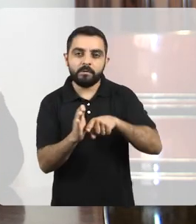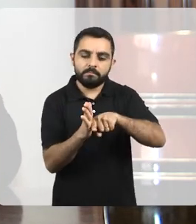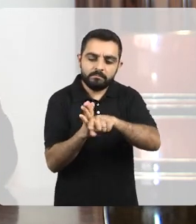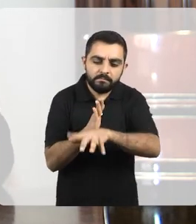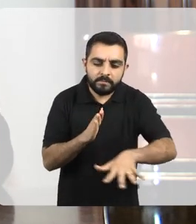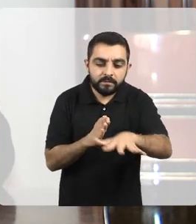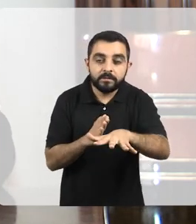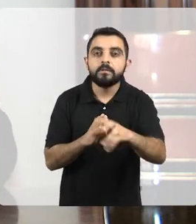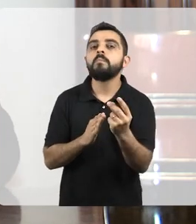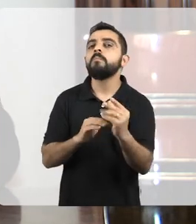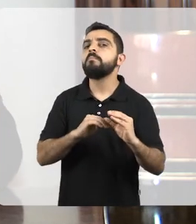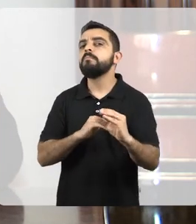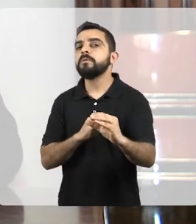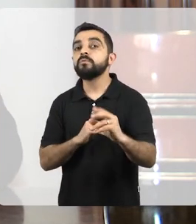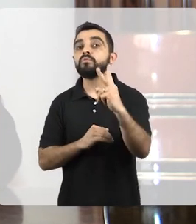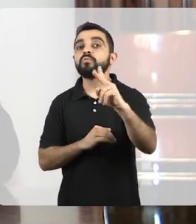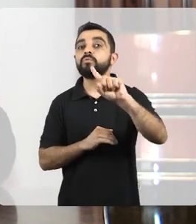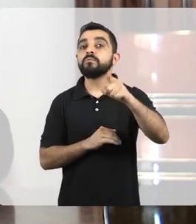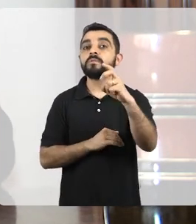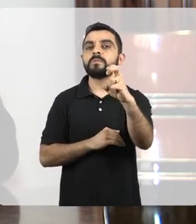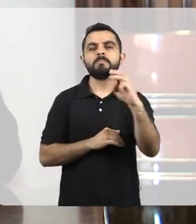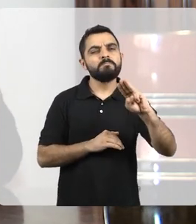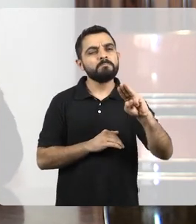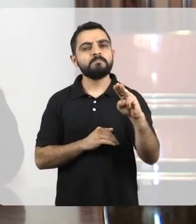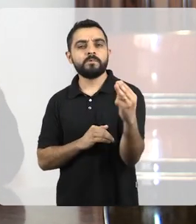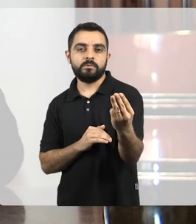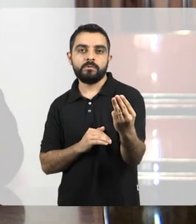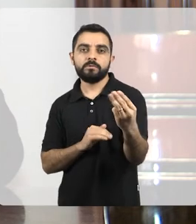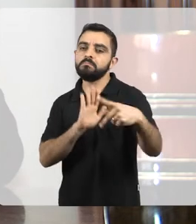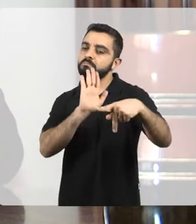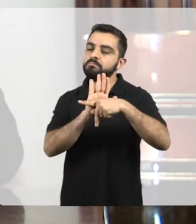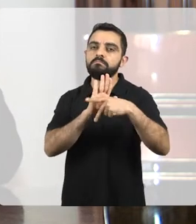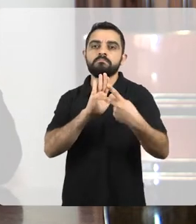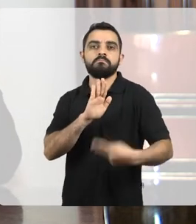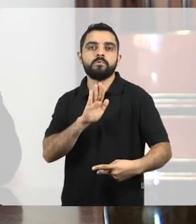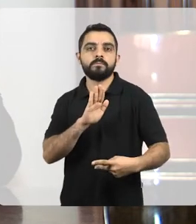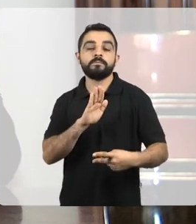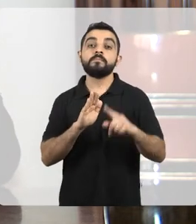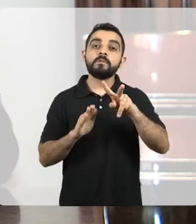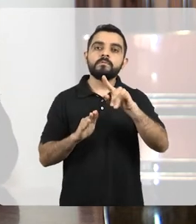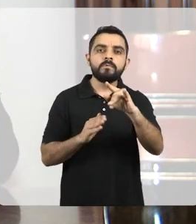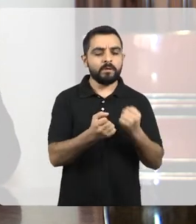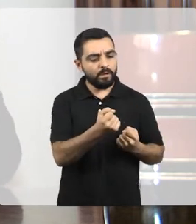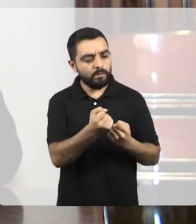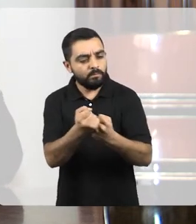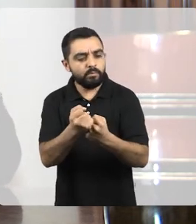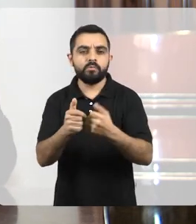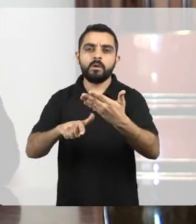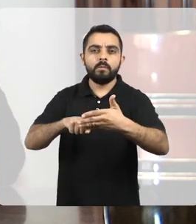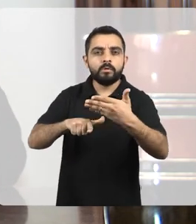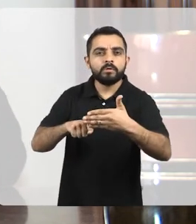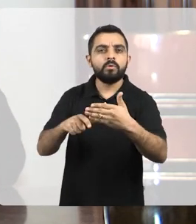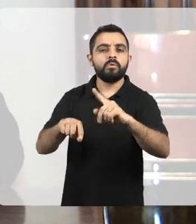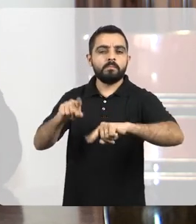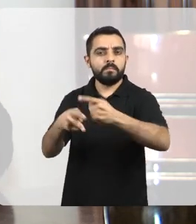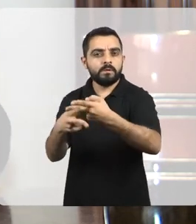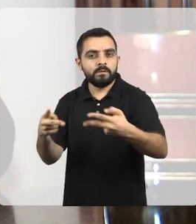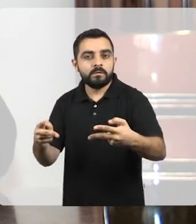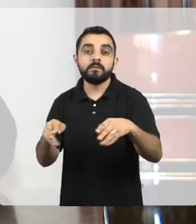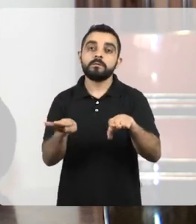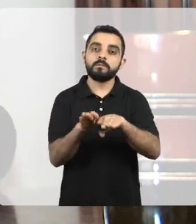pesquisa no valor de dois milhões e meio com verbas próprias verbas destinadas apoio de equipamentos e laboratórios